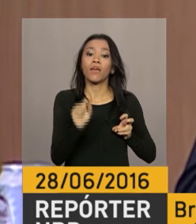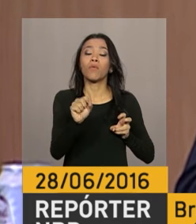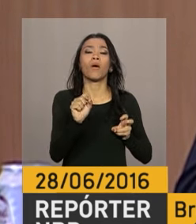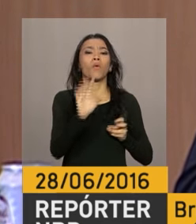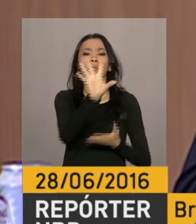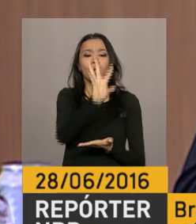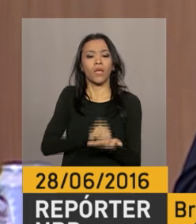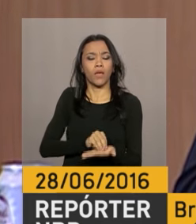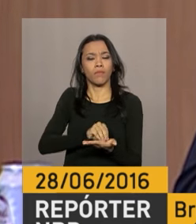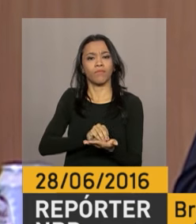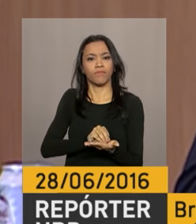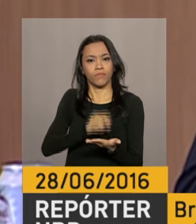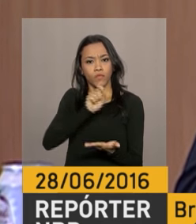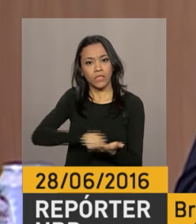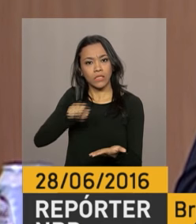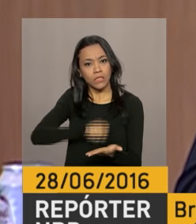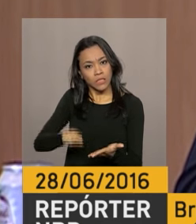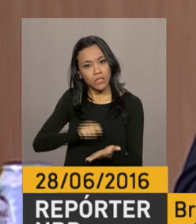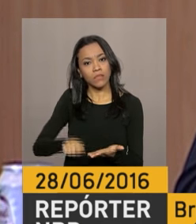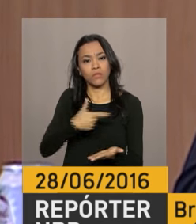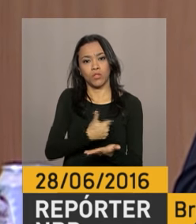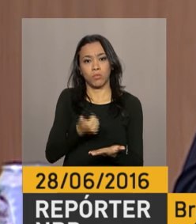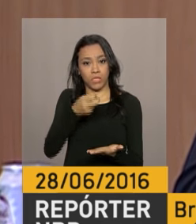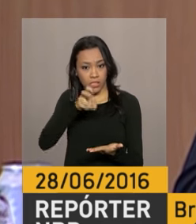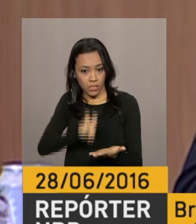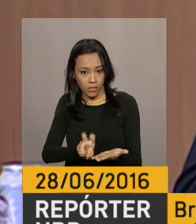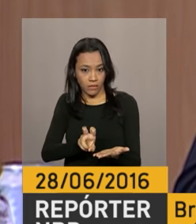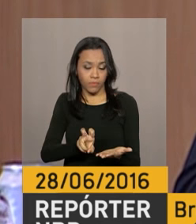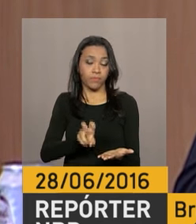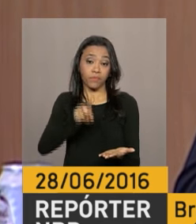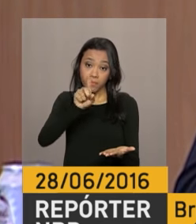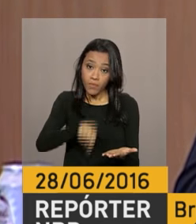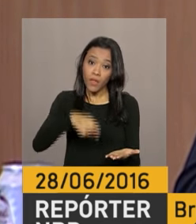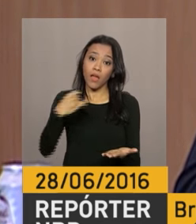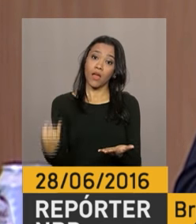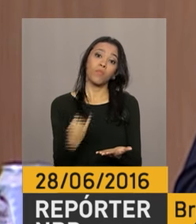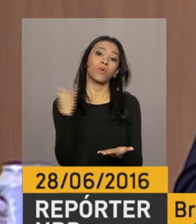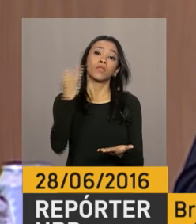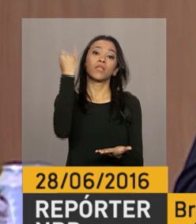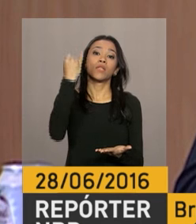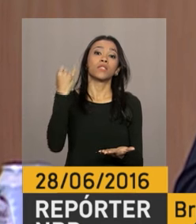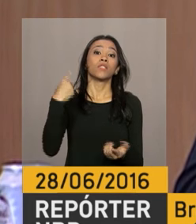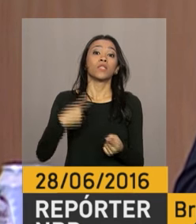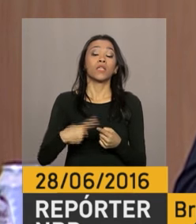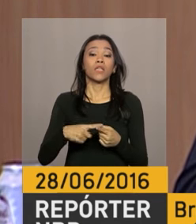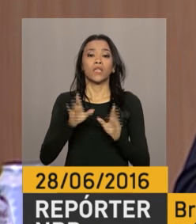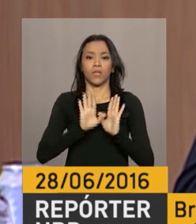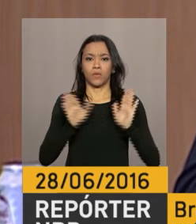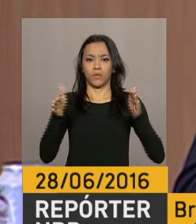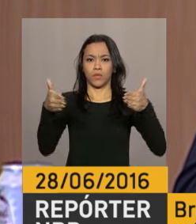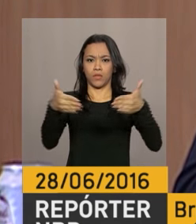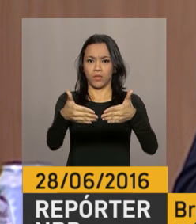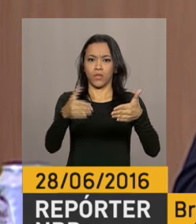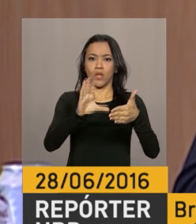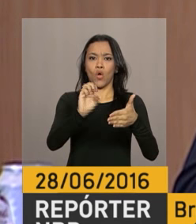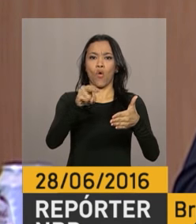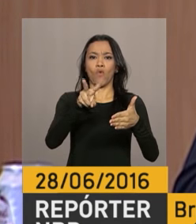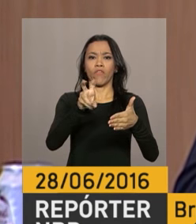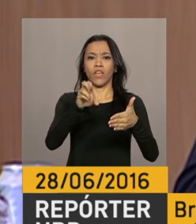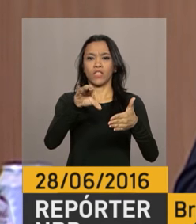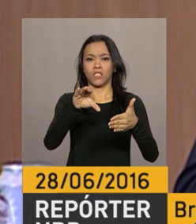registrado em 2015. É relevante que a trajetória de convergência ao centro da